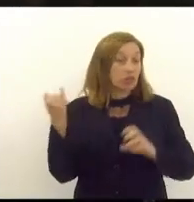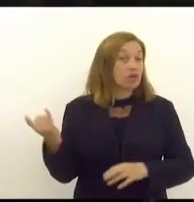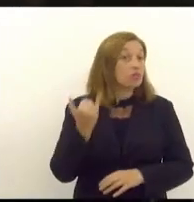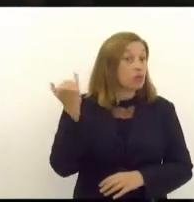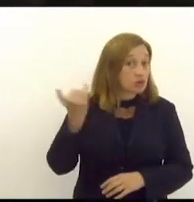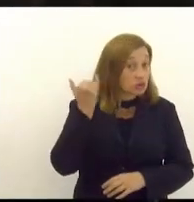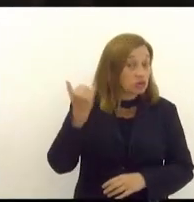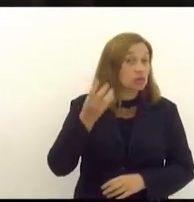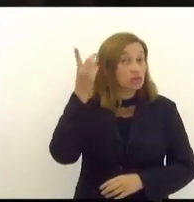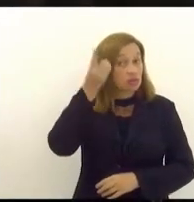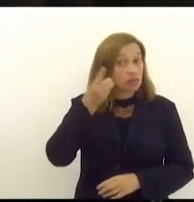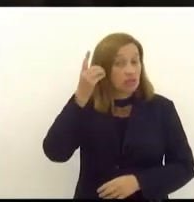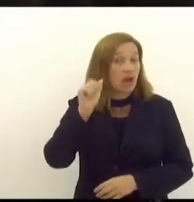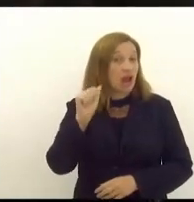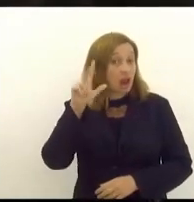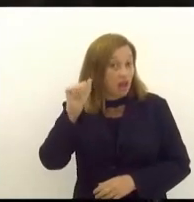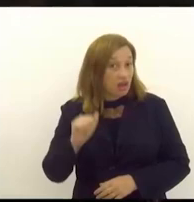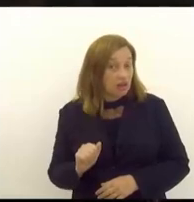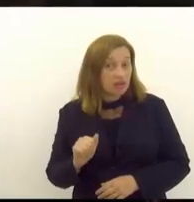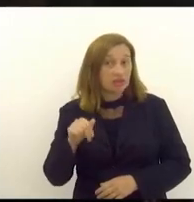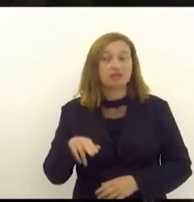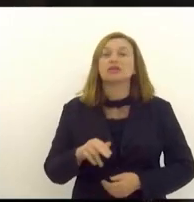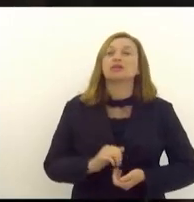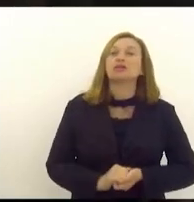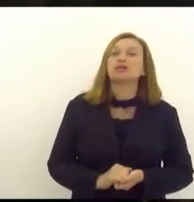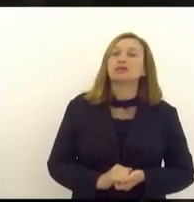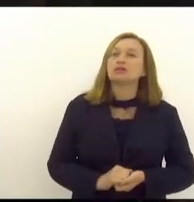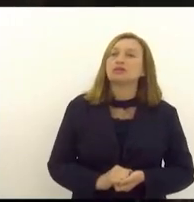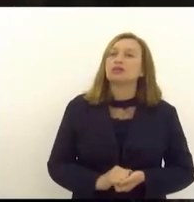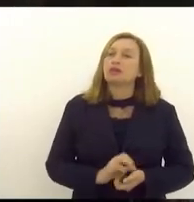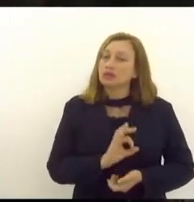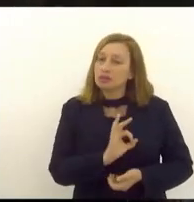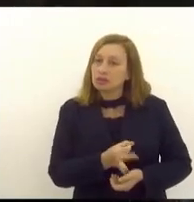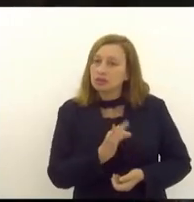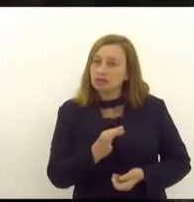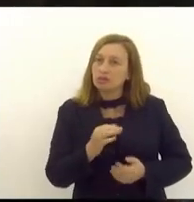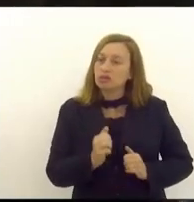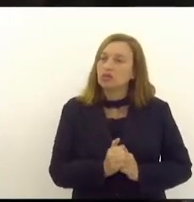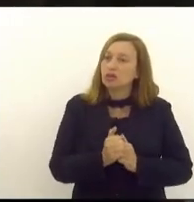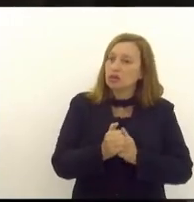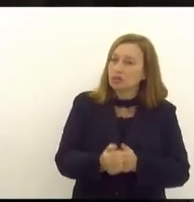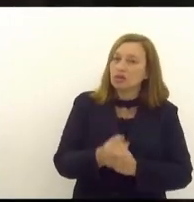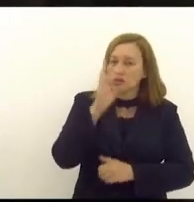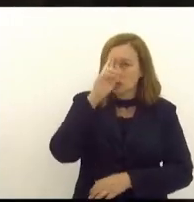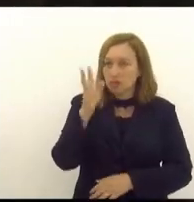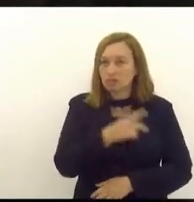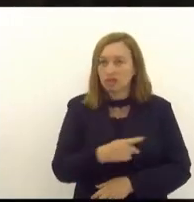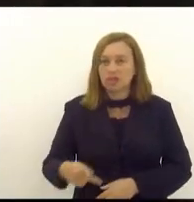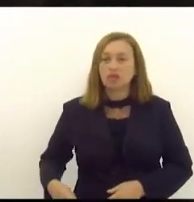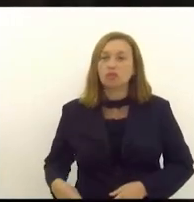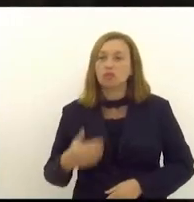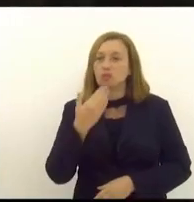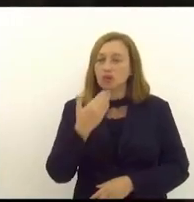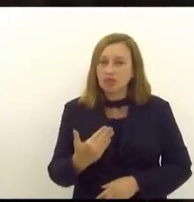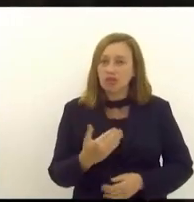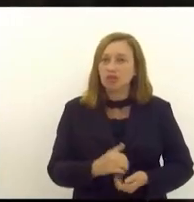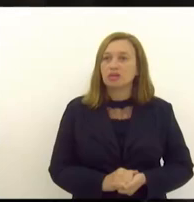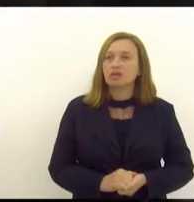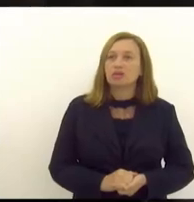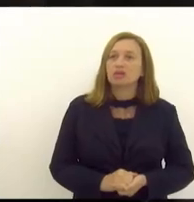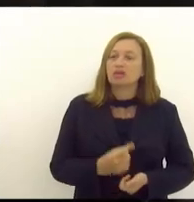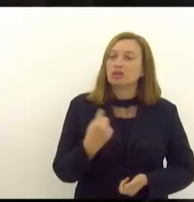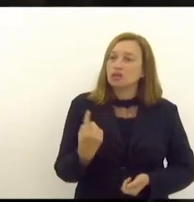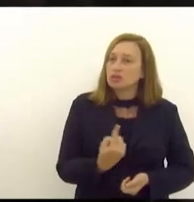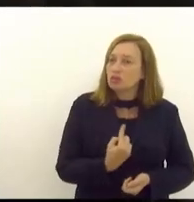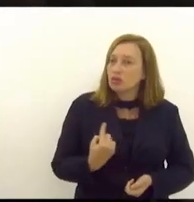importante Deputado Alan é bem provável que eu encaminha vossa excelência uma solicitação para que